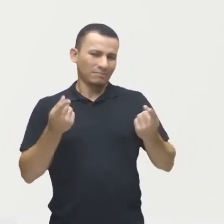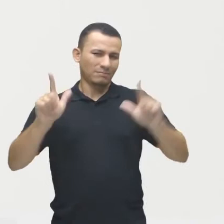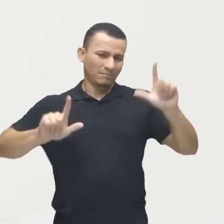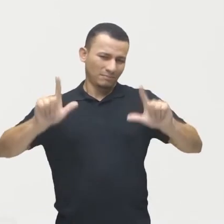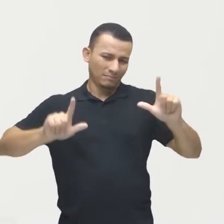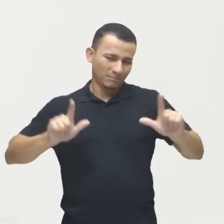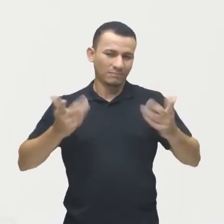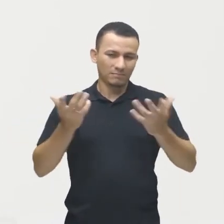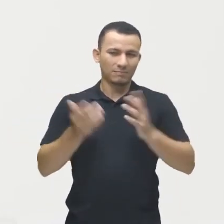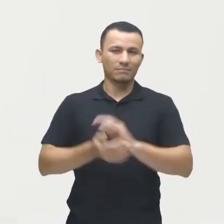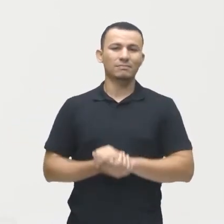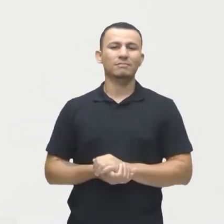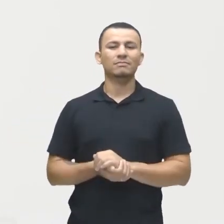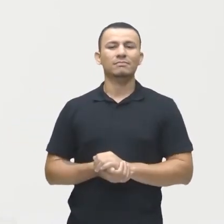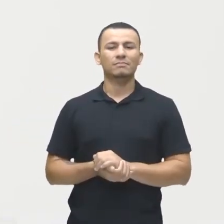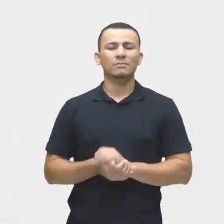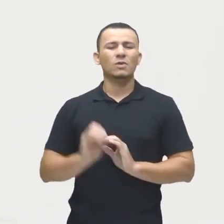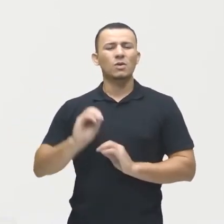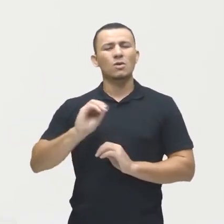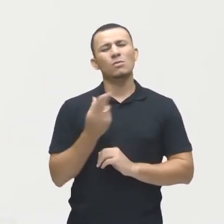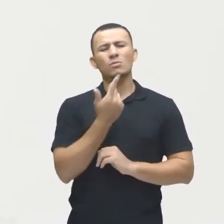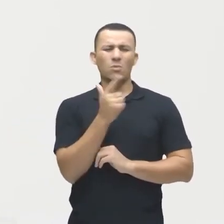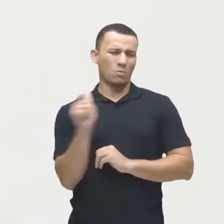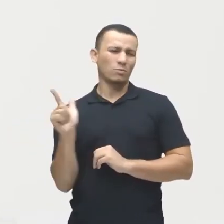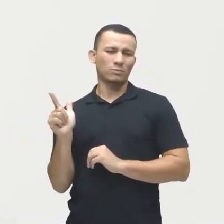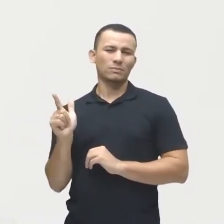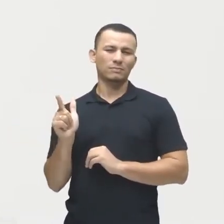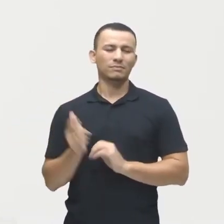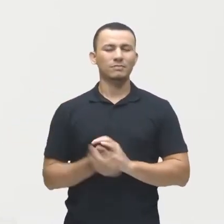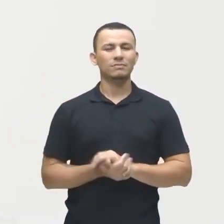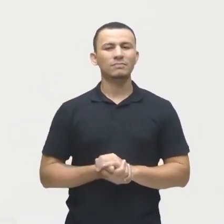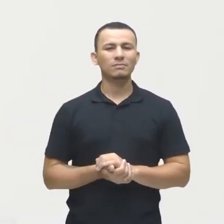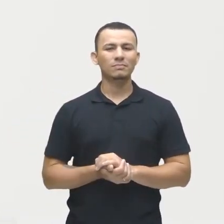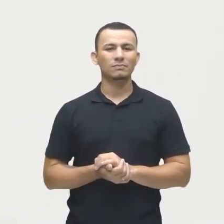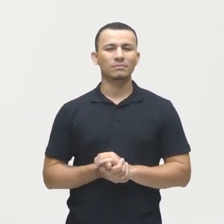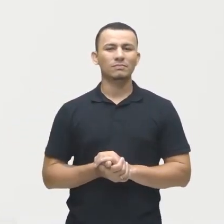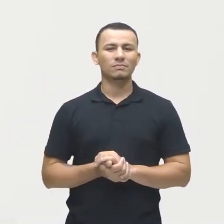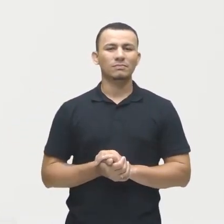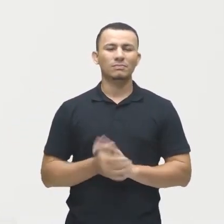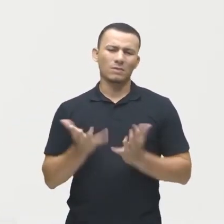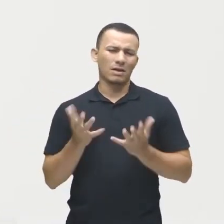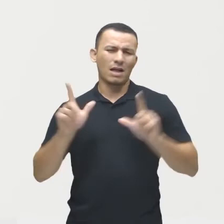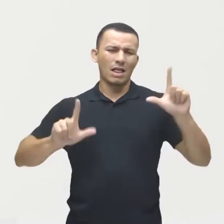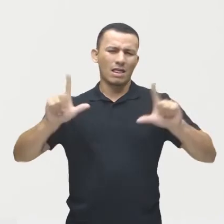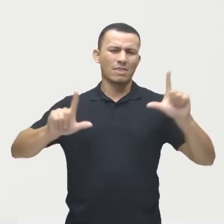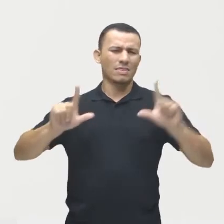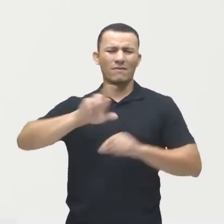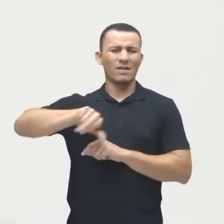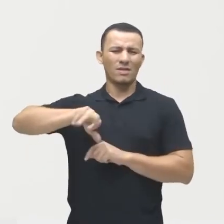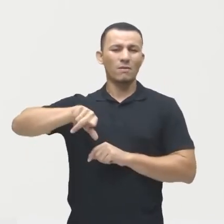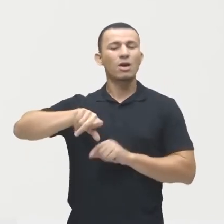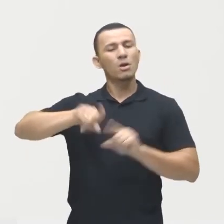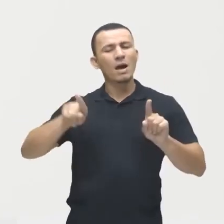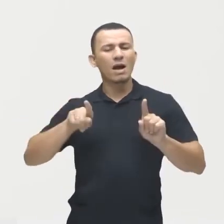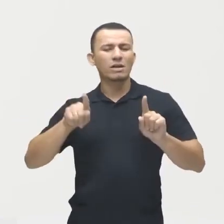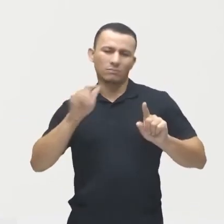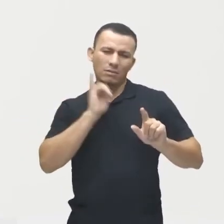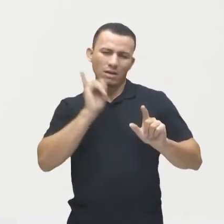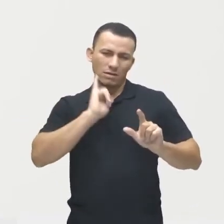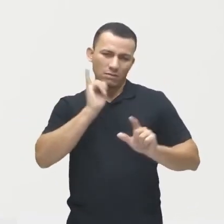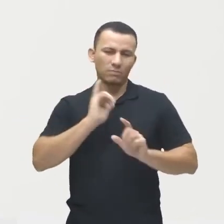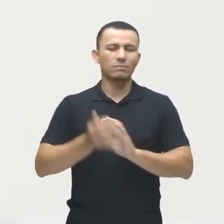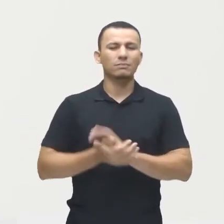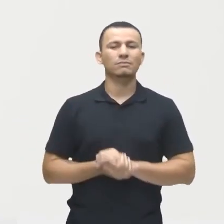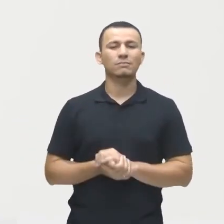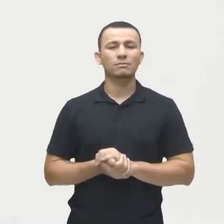música. Ou outros programas, que na realidade é transmitido pela TV, mas vamos focar aqui que seja um programa de música.